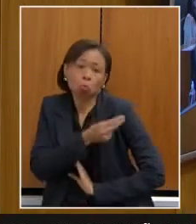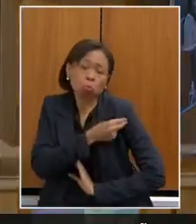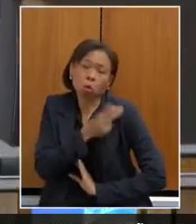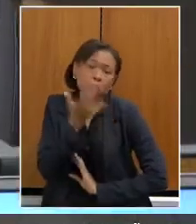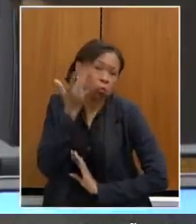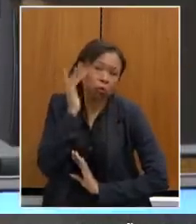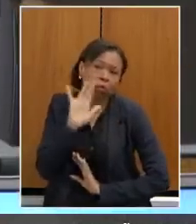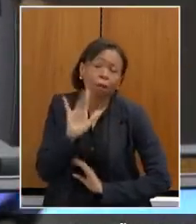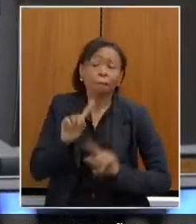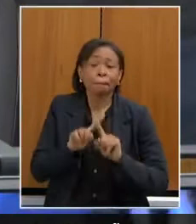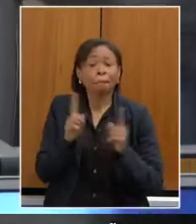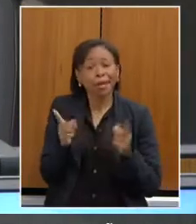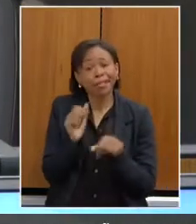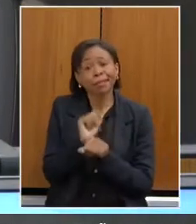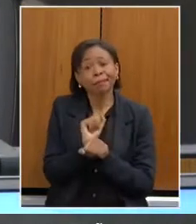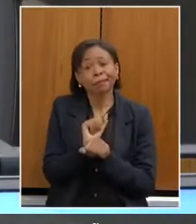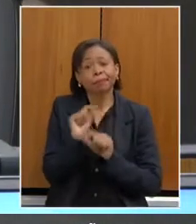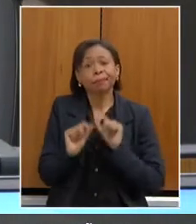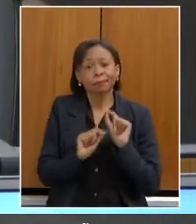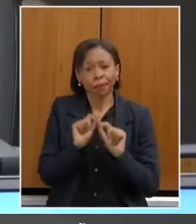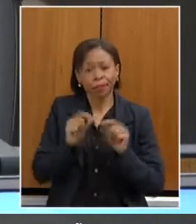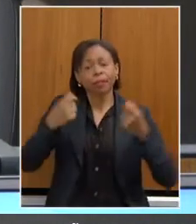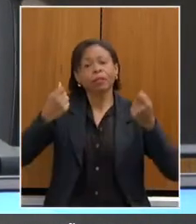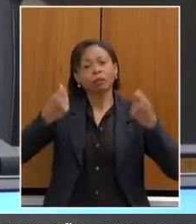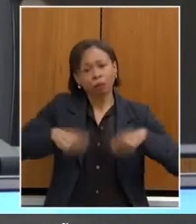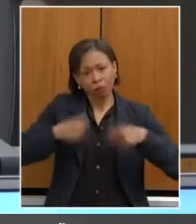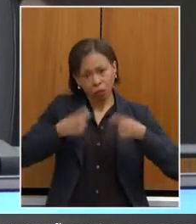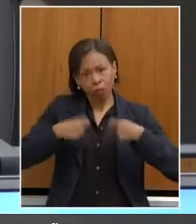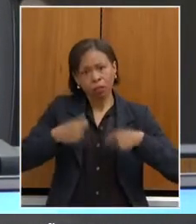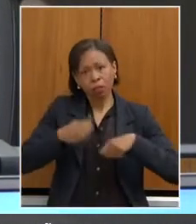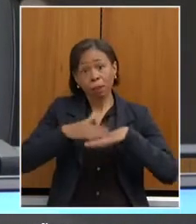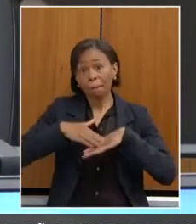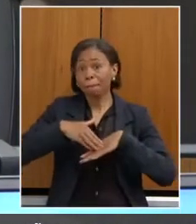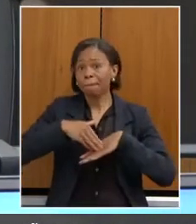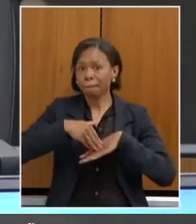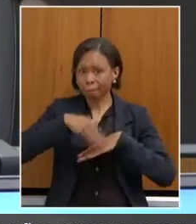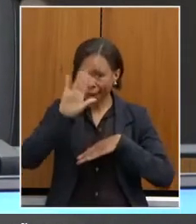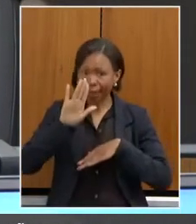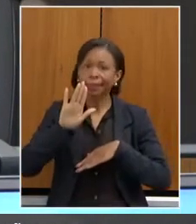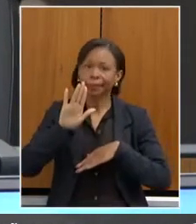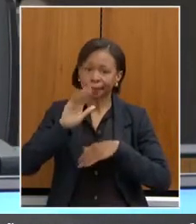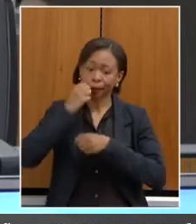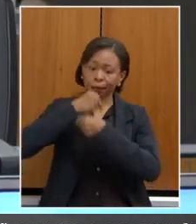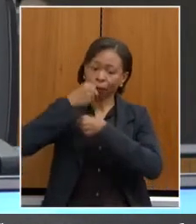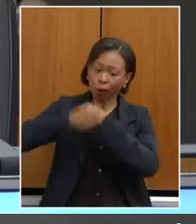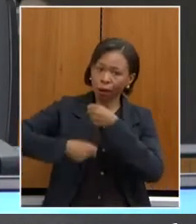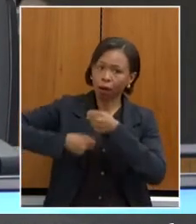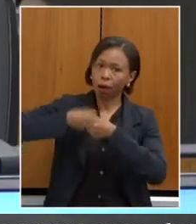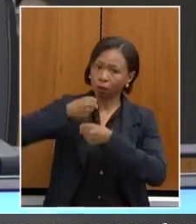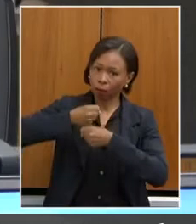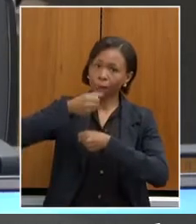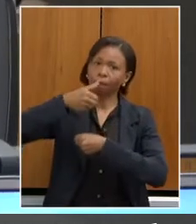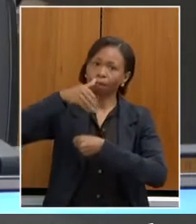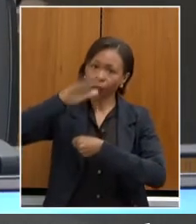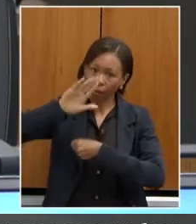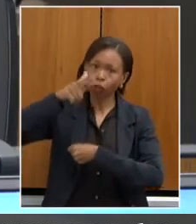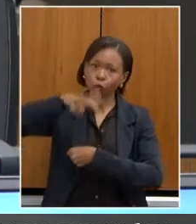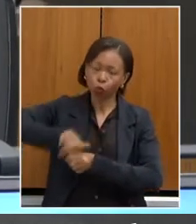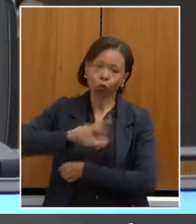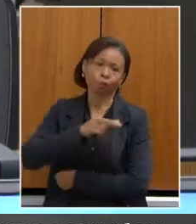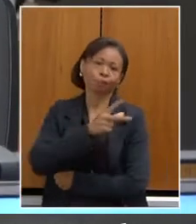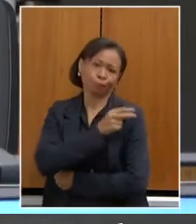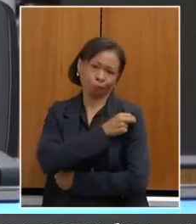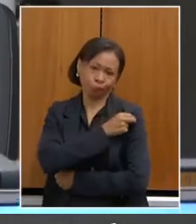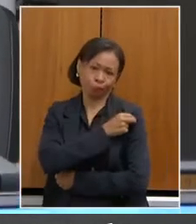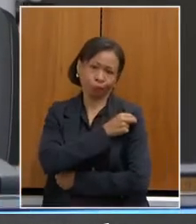espera é que realmente precisemos pelo menos mais de uma dose no próximo ano. O que nós temos